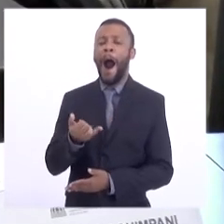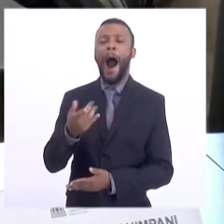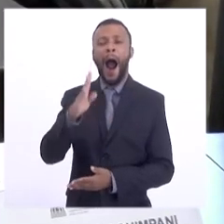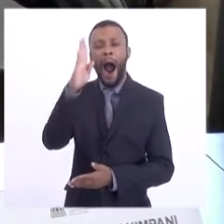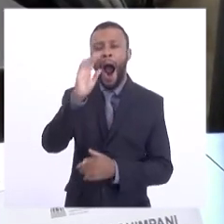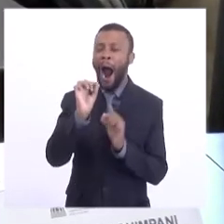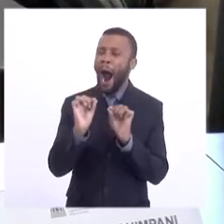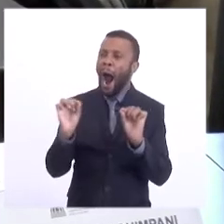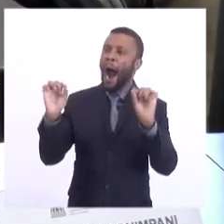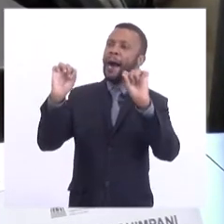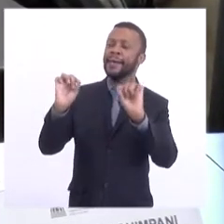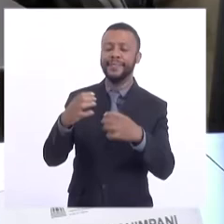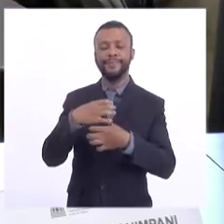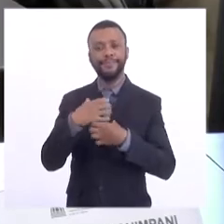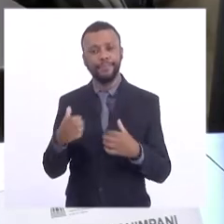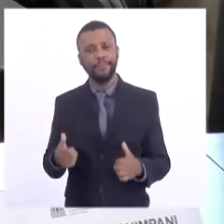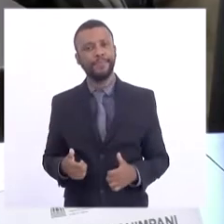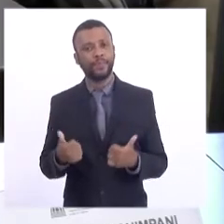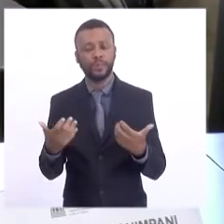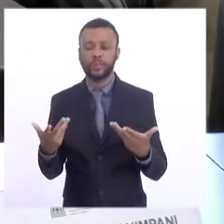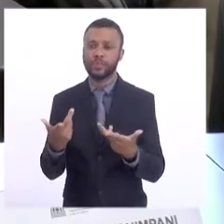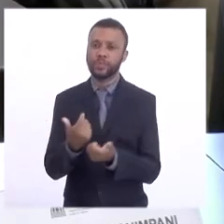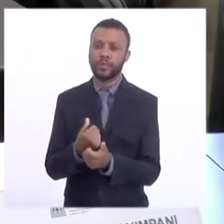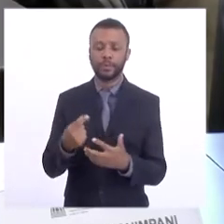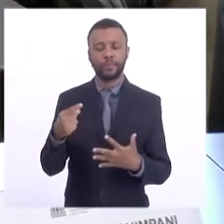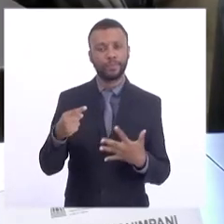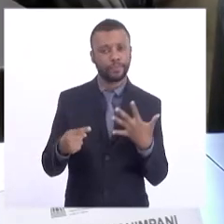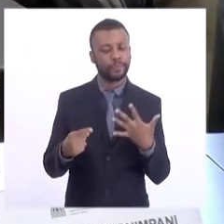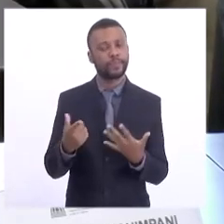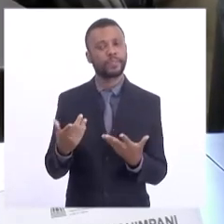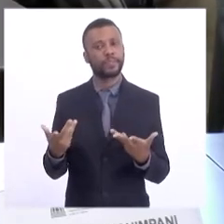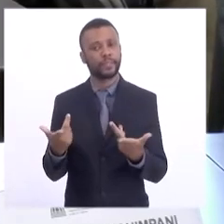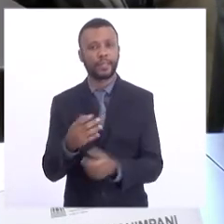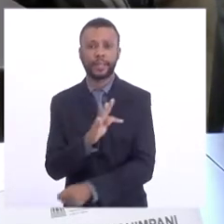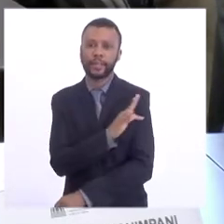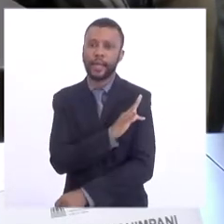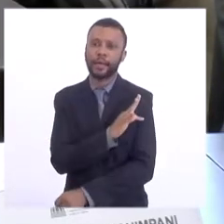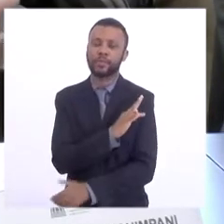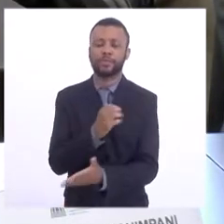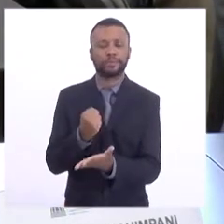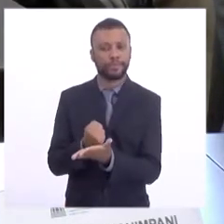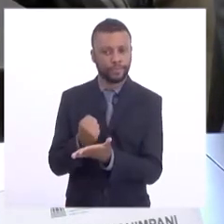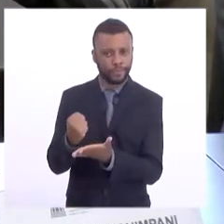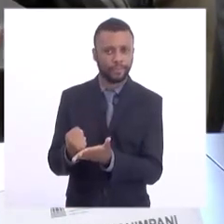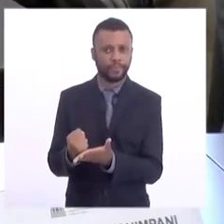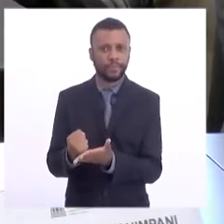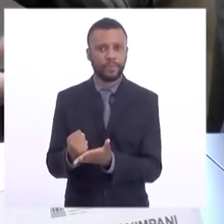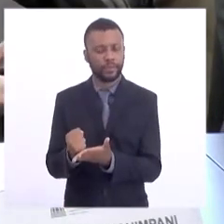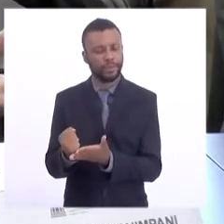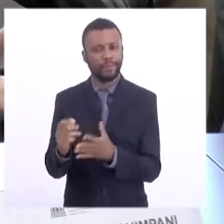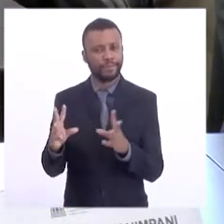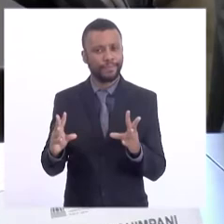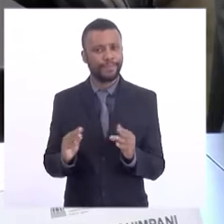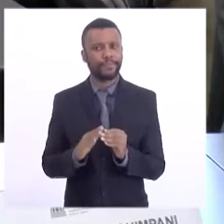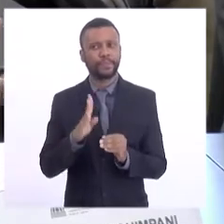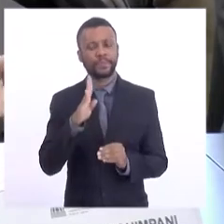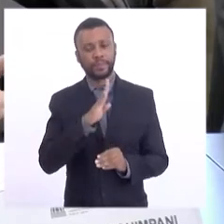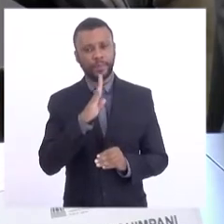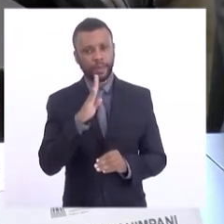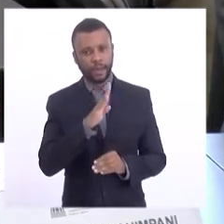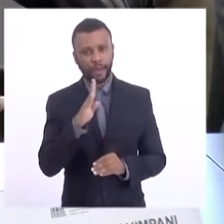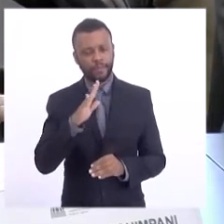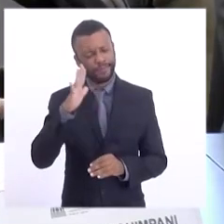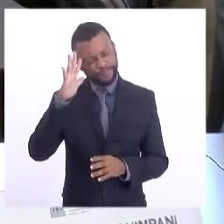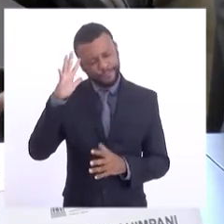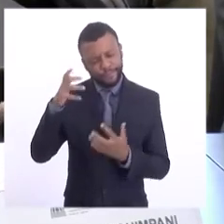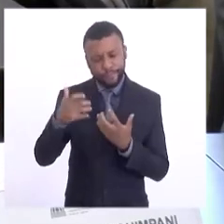se ressente de uma melhor qualidade nos alimentos técnicos das suas contratações eu diria que rapidamente me